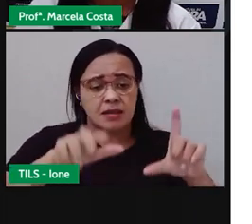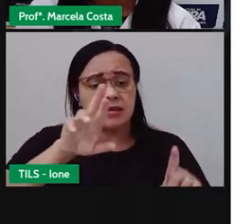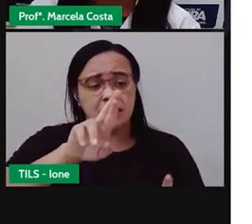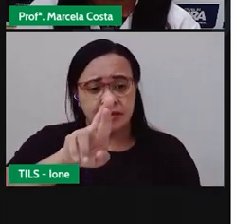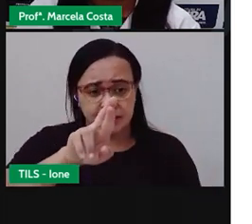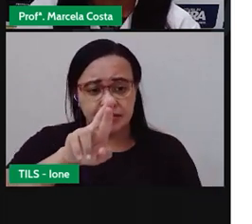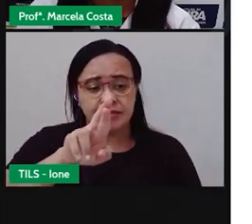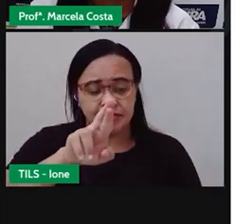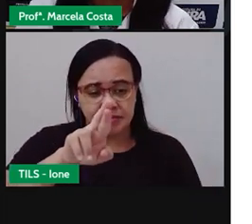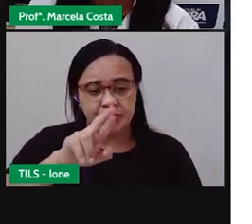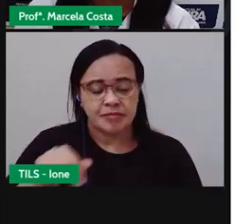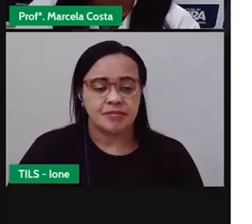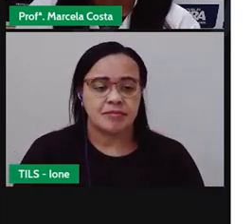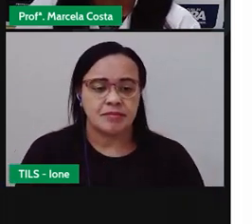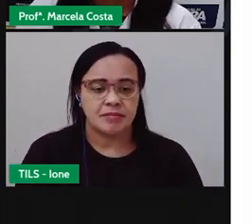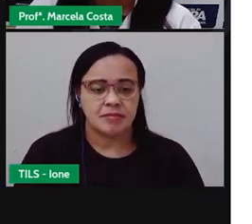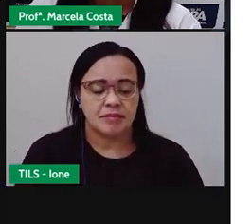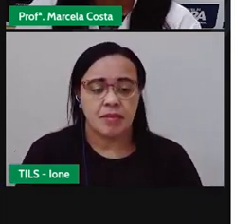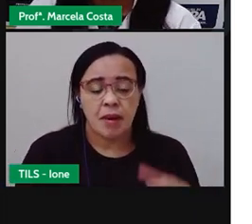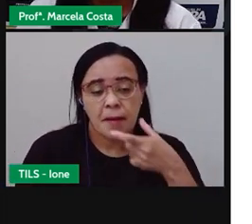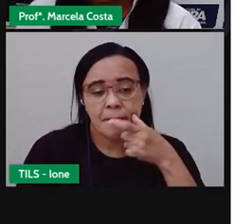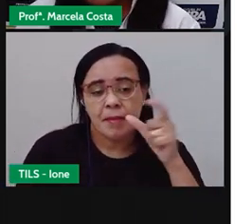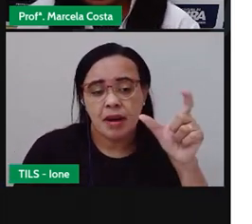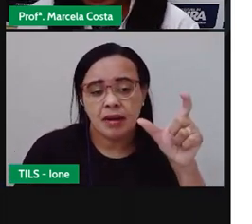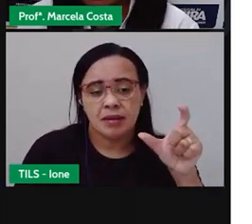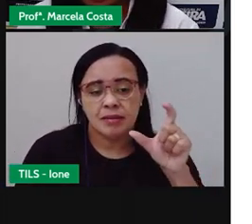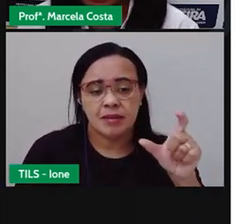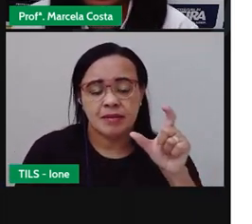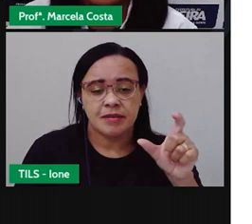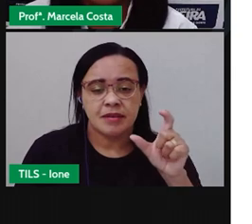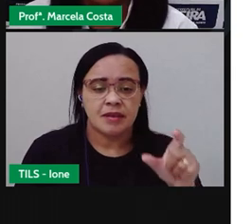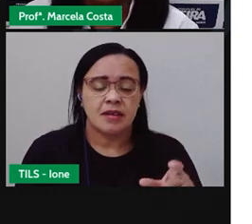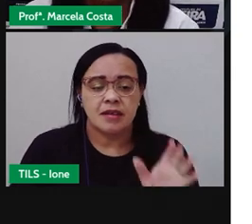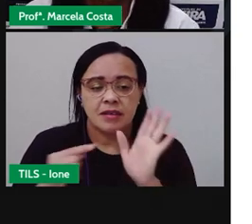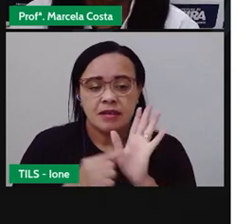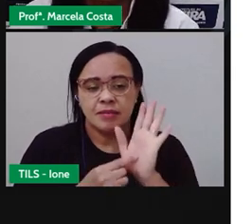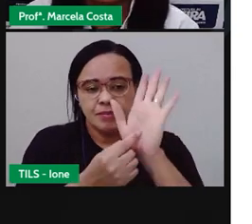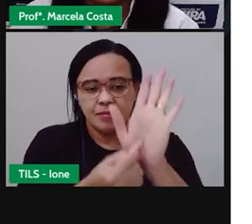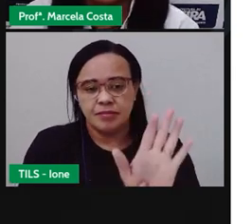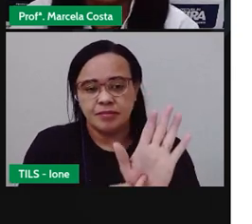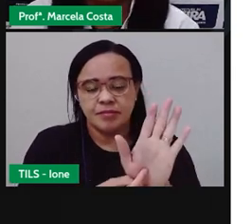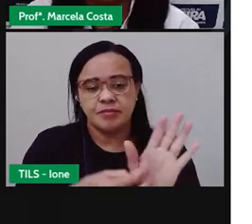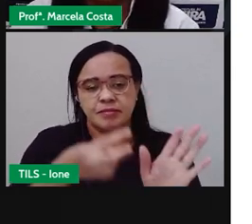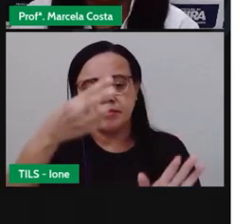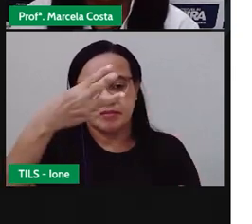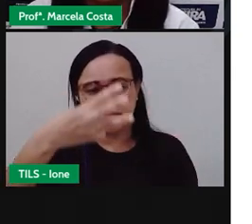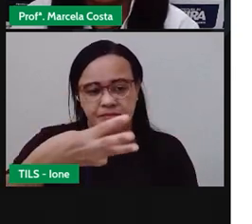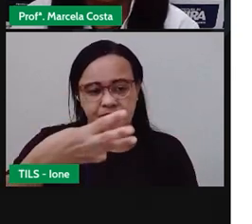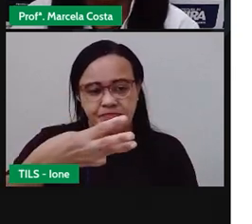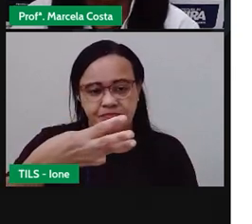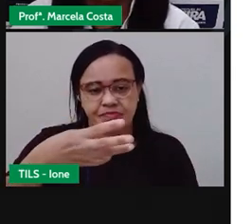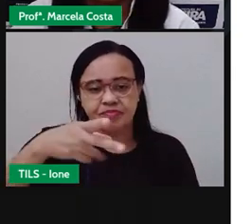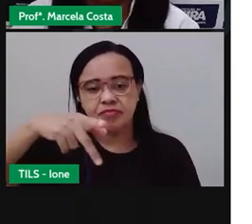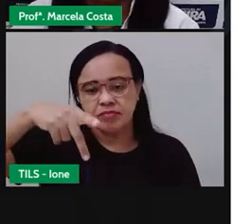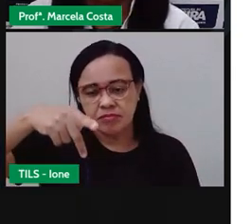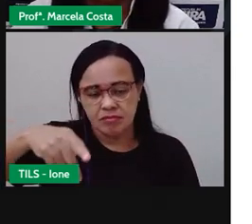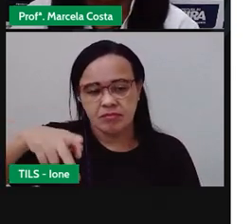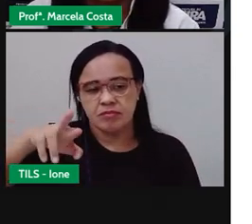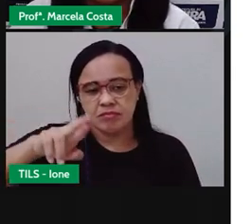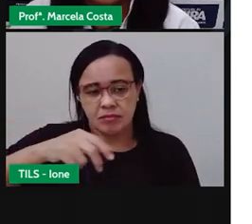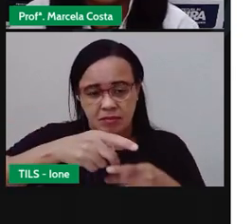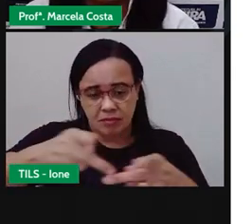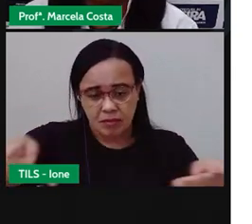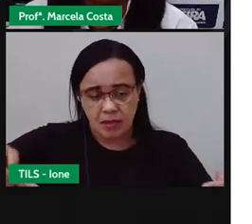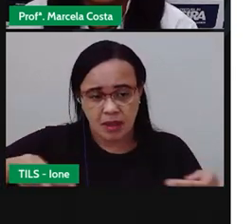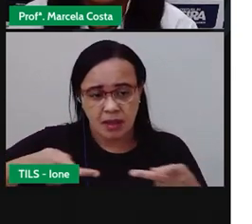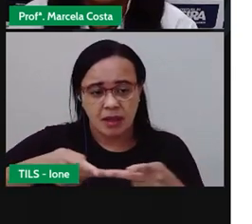e nessas palavras aqui que a gente tá mostrando ó três prato